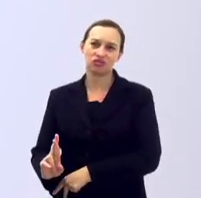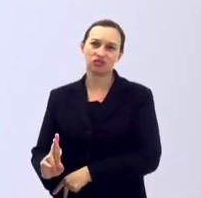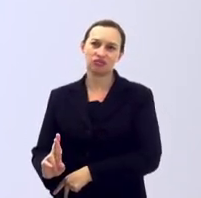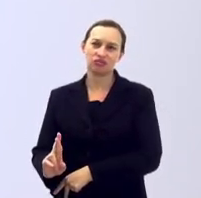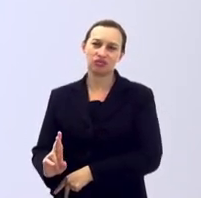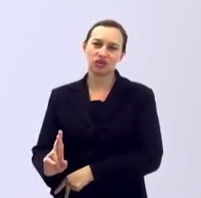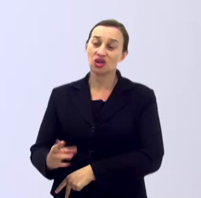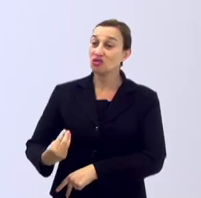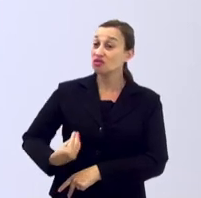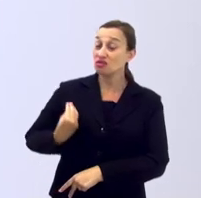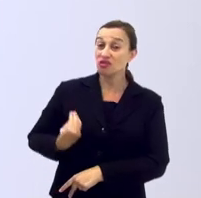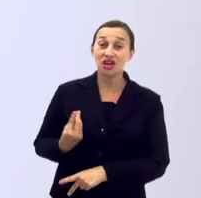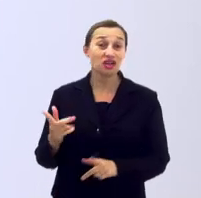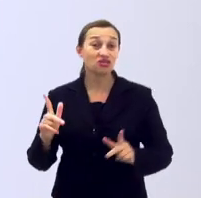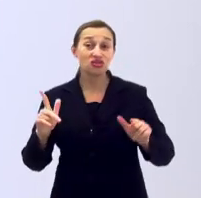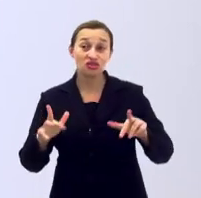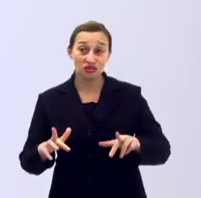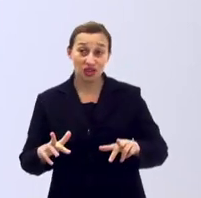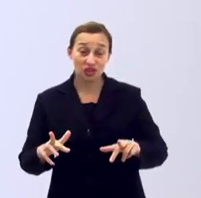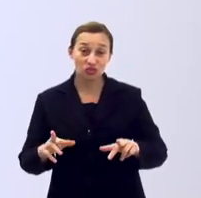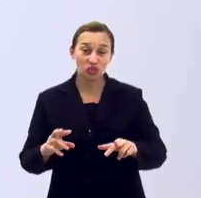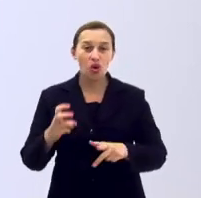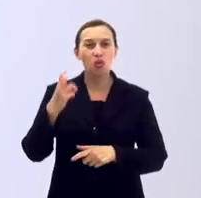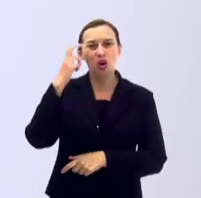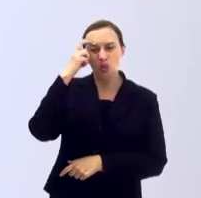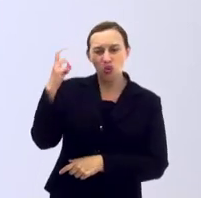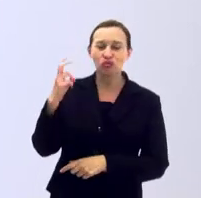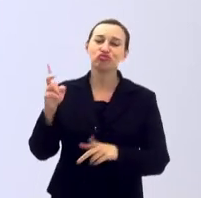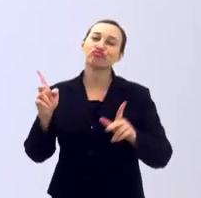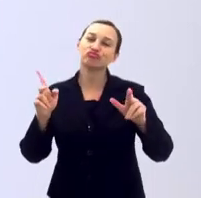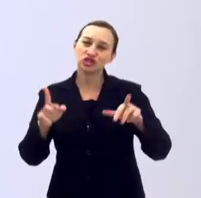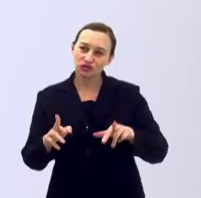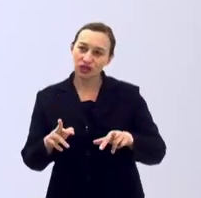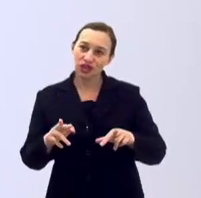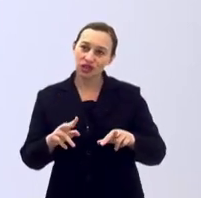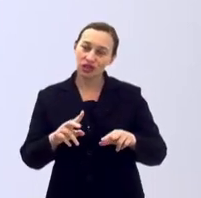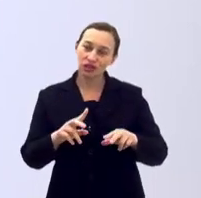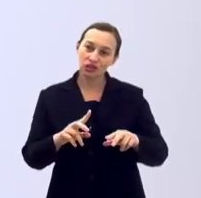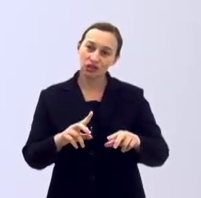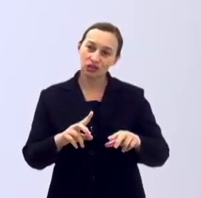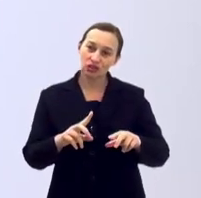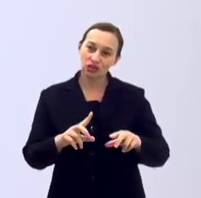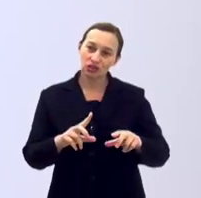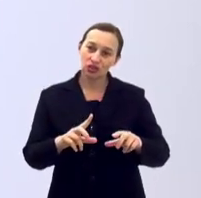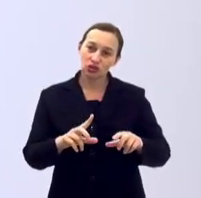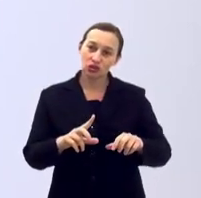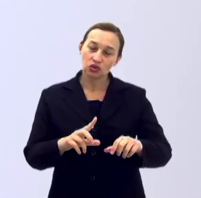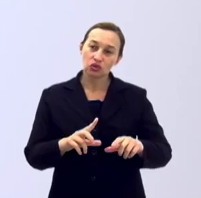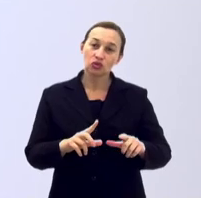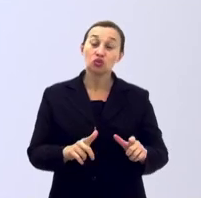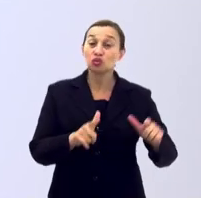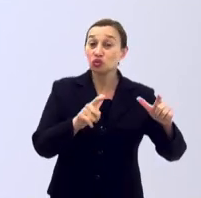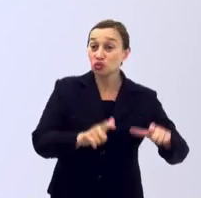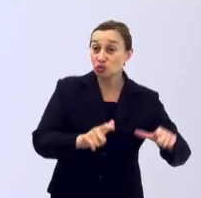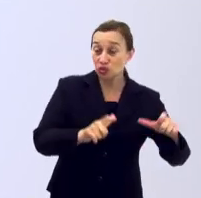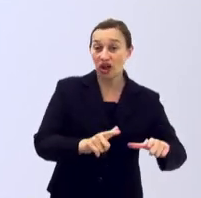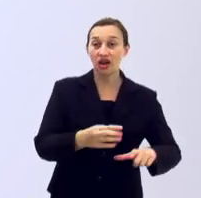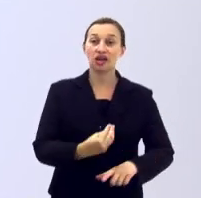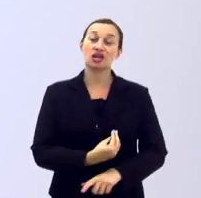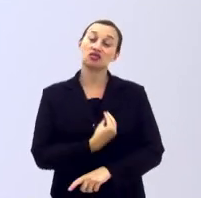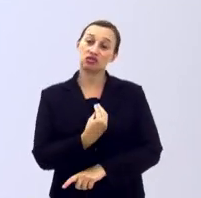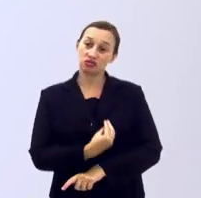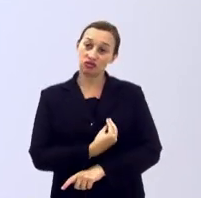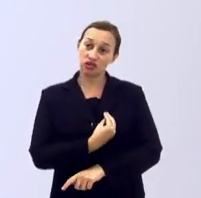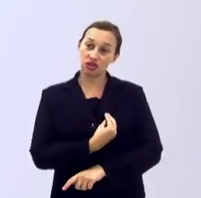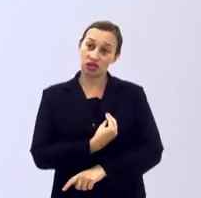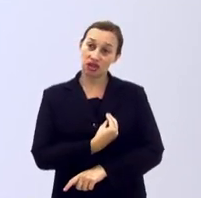religião, um modo de viver e uma cultura diferente do establishment